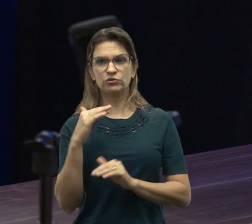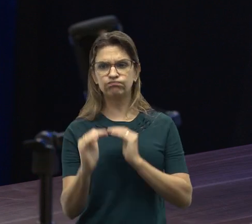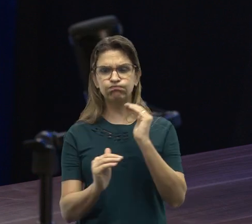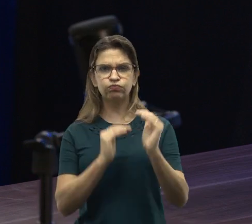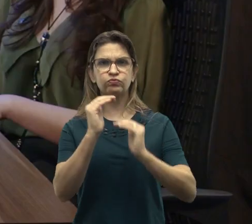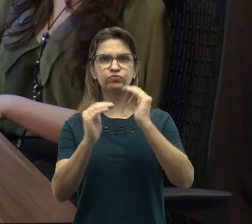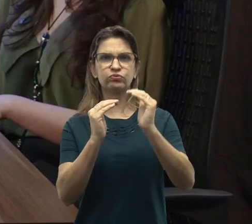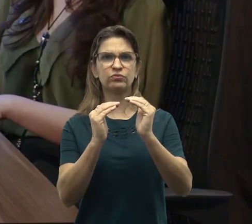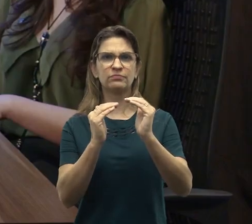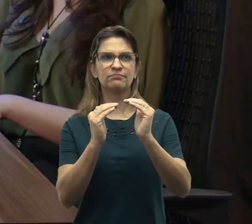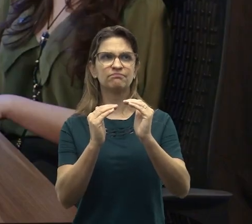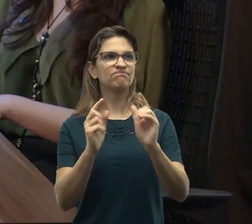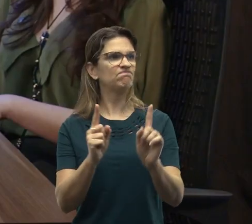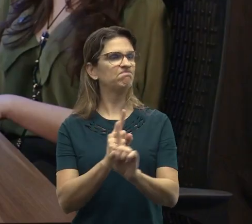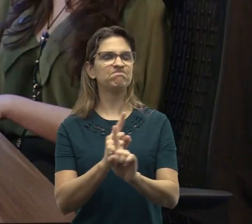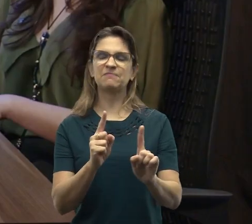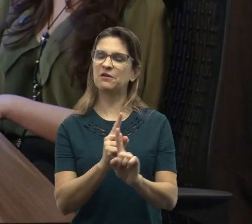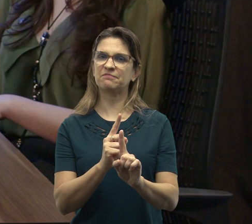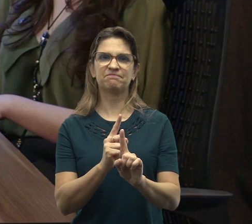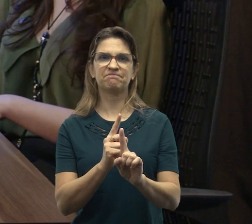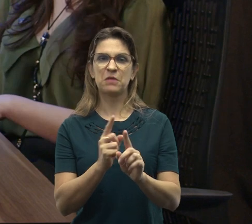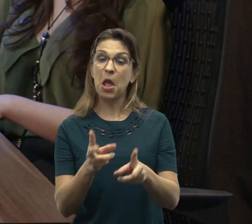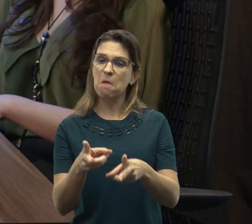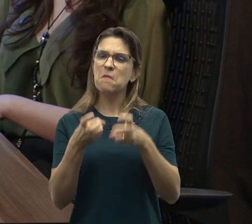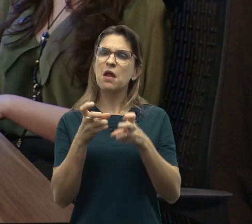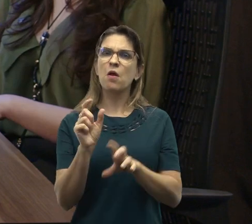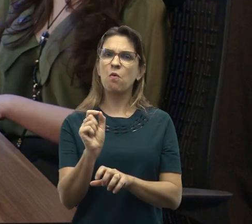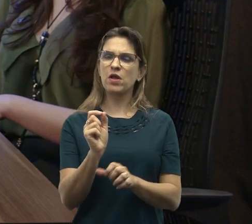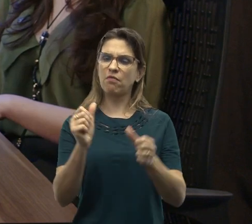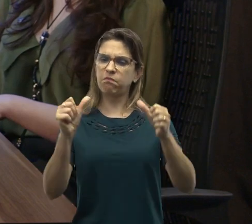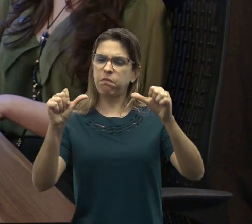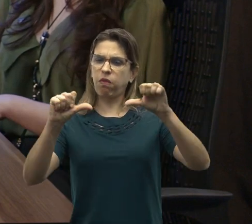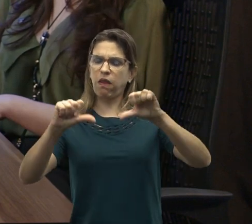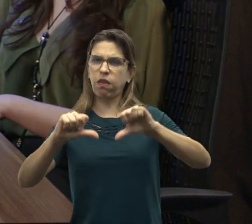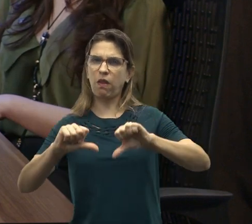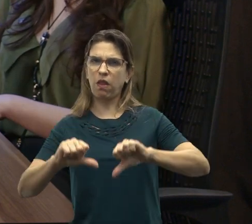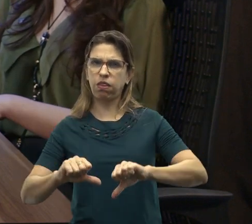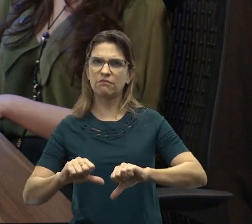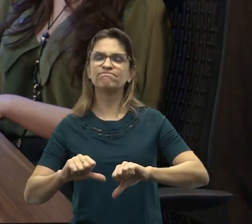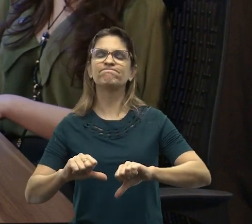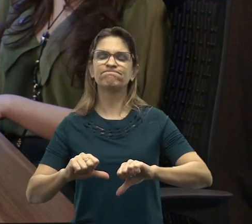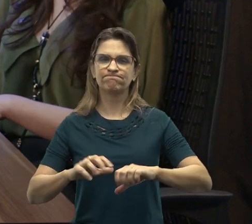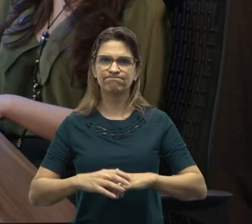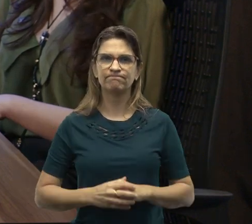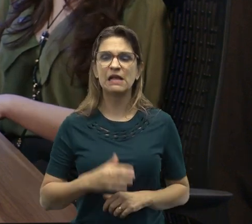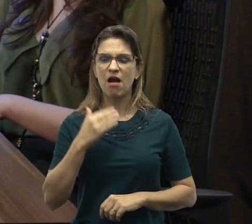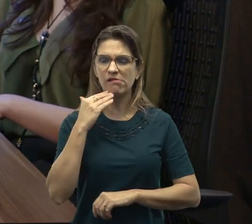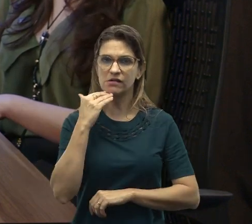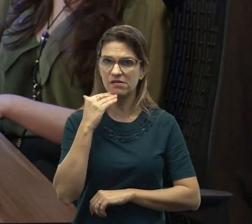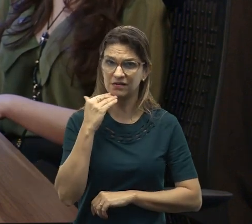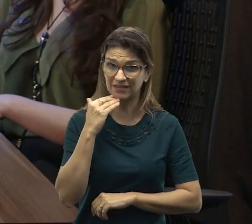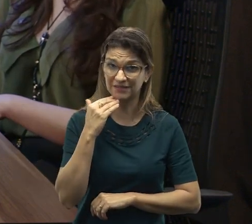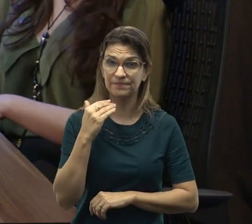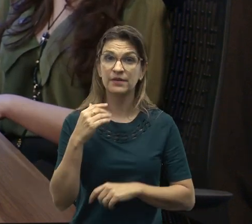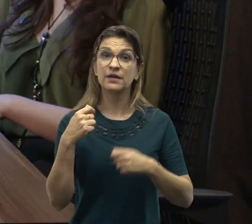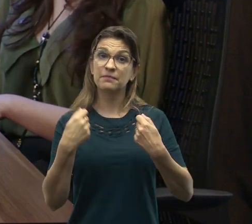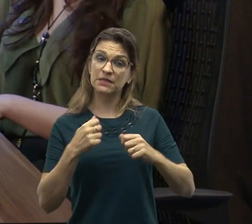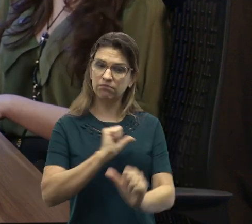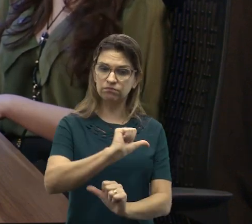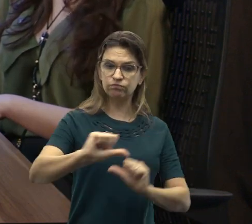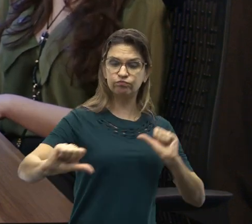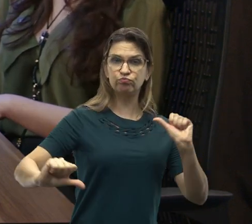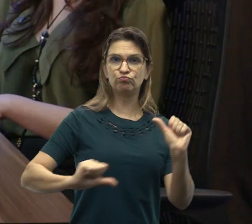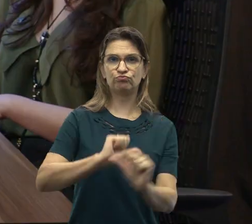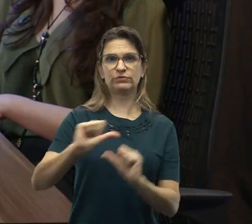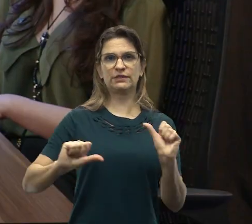contrário, decaindo ao longo desses anos todos, e é mais uma área que a gente precisa ter uma mudança de